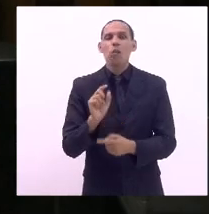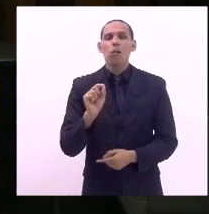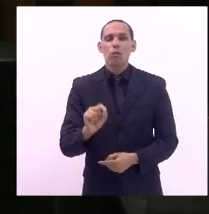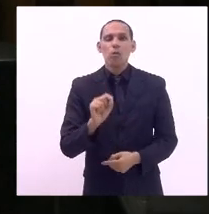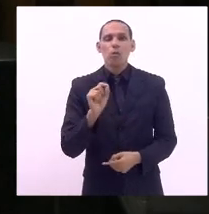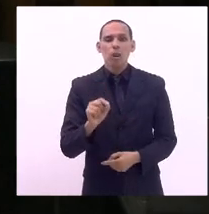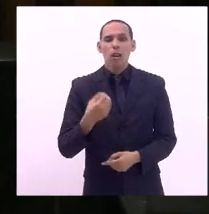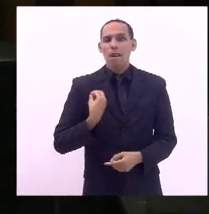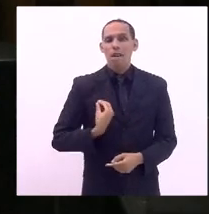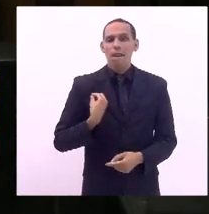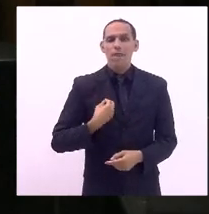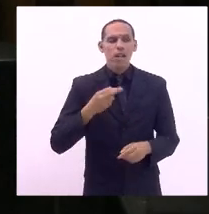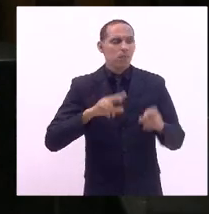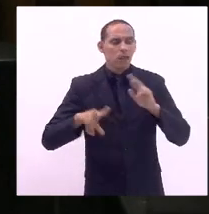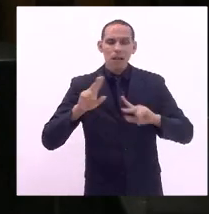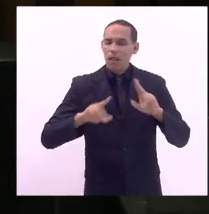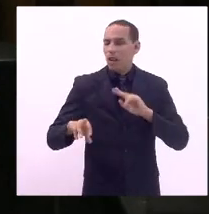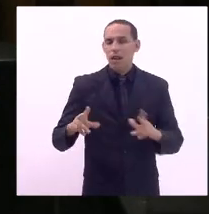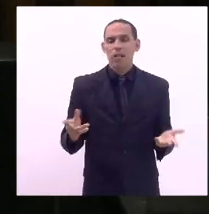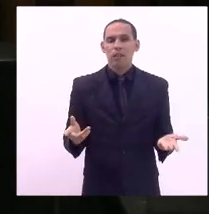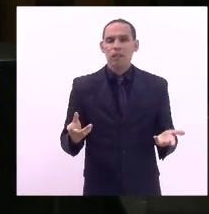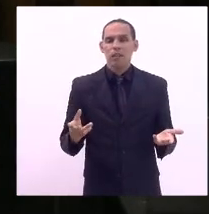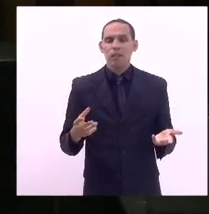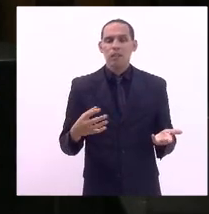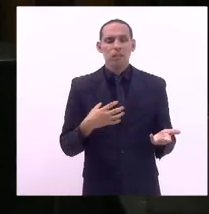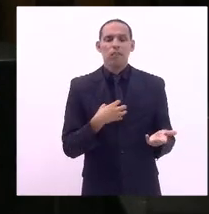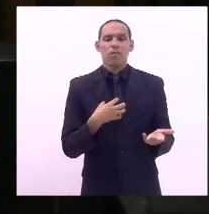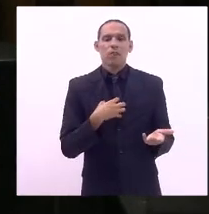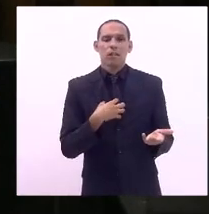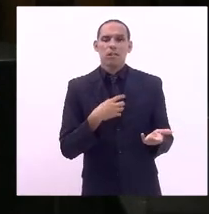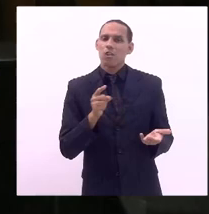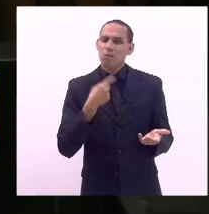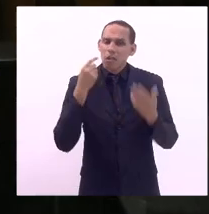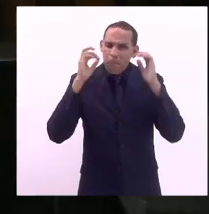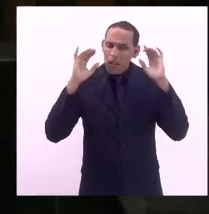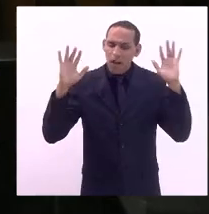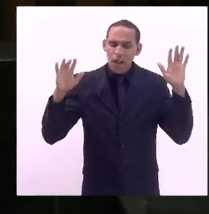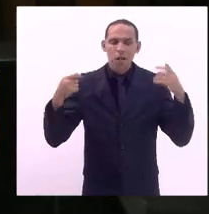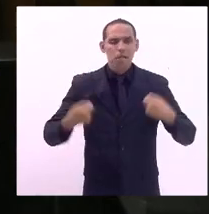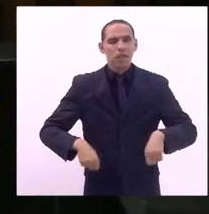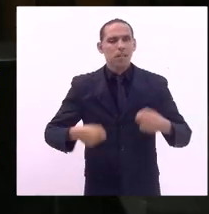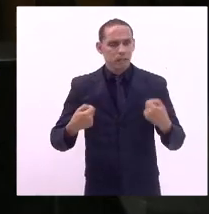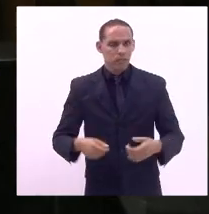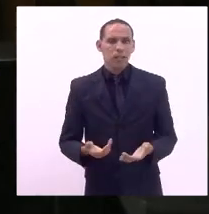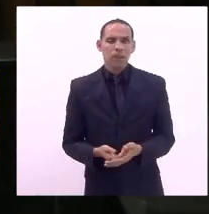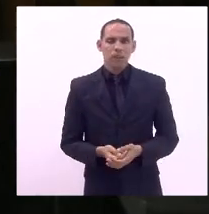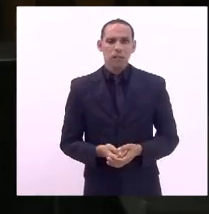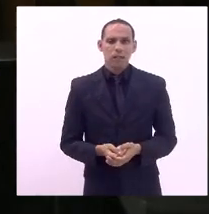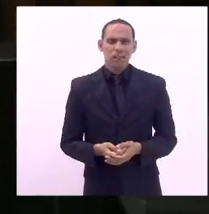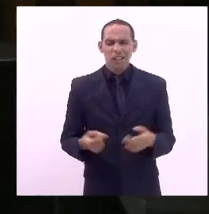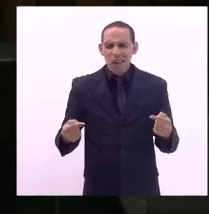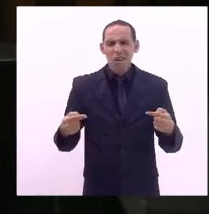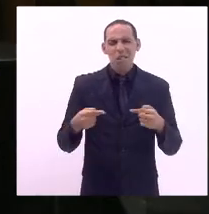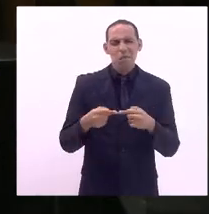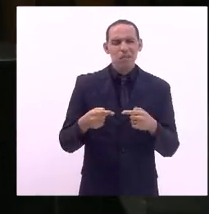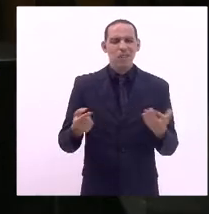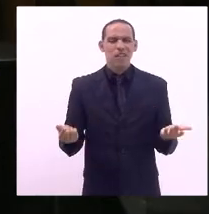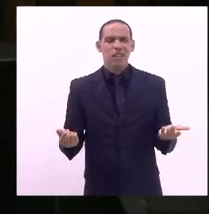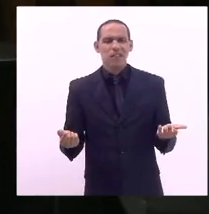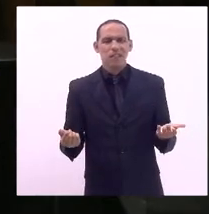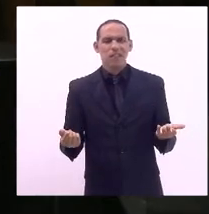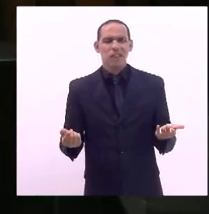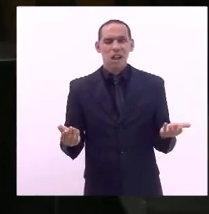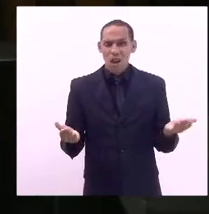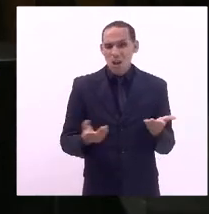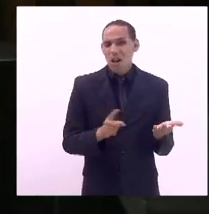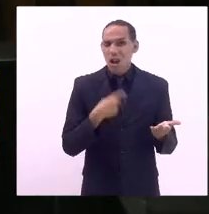diferentes formas de vida e acho que essa é uma reflexão que a gente tem que fazer. Faz sentido hoje a gente pensar